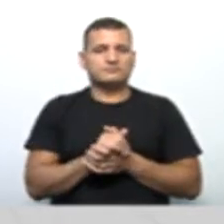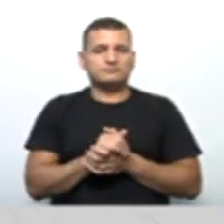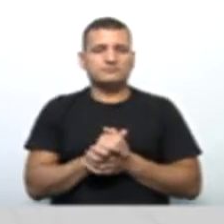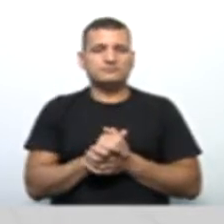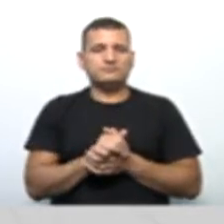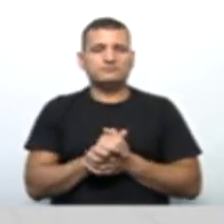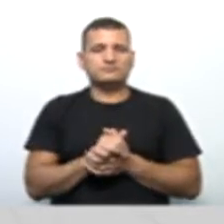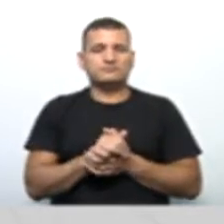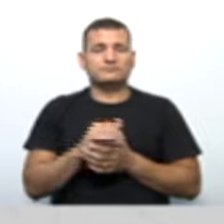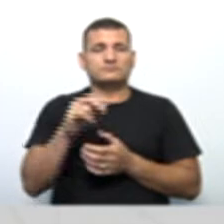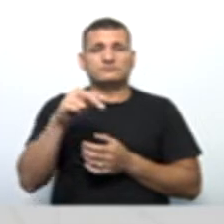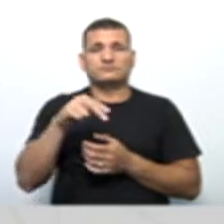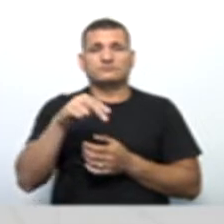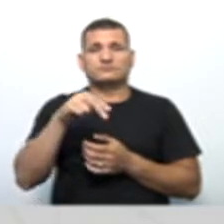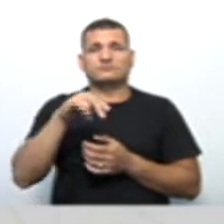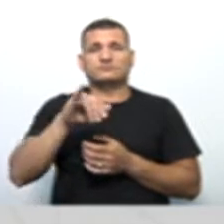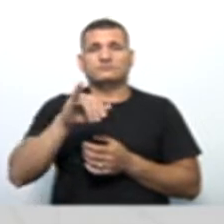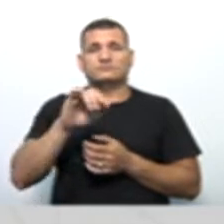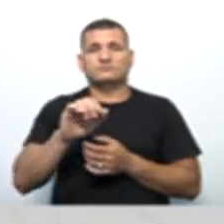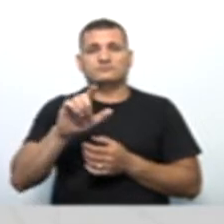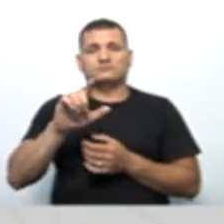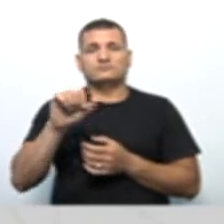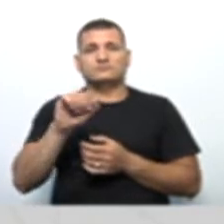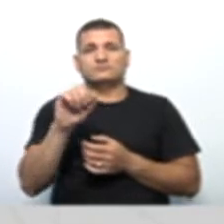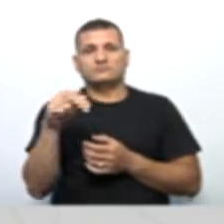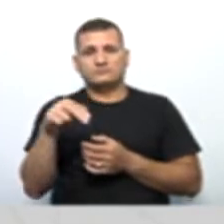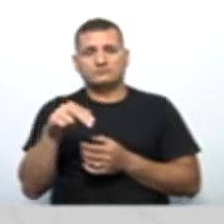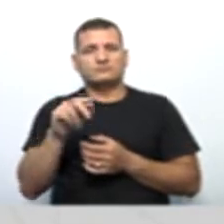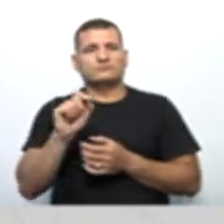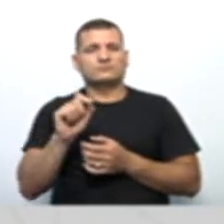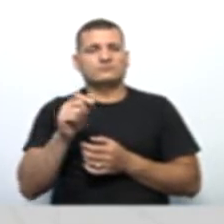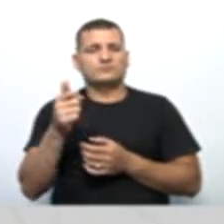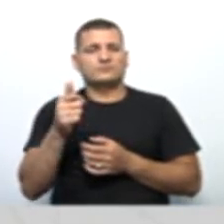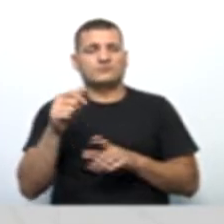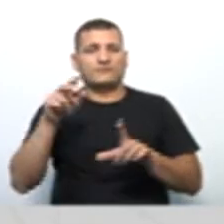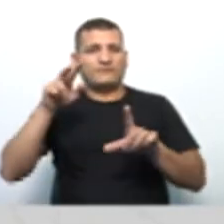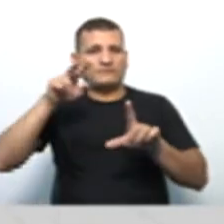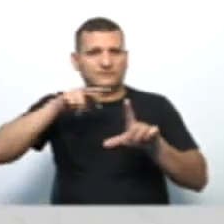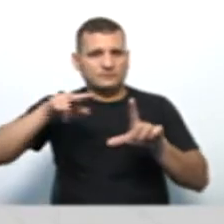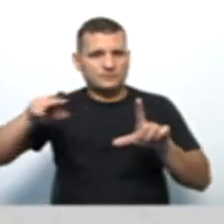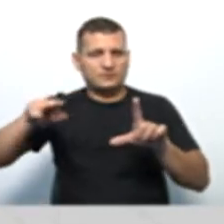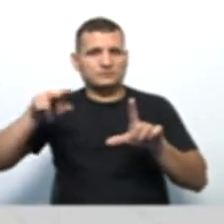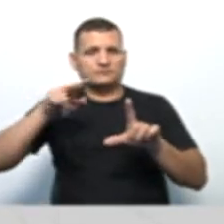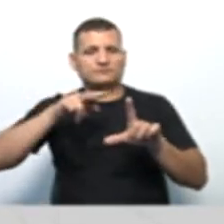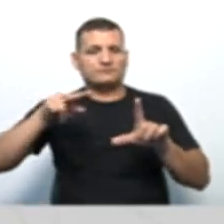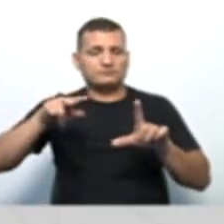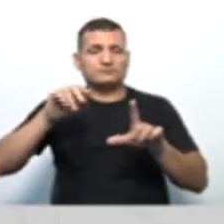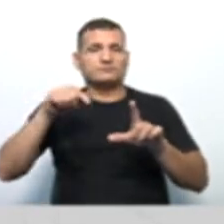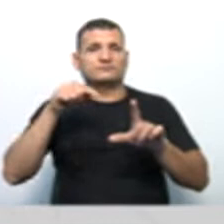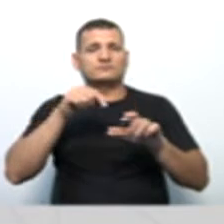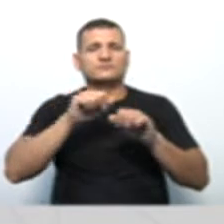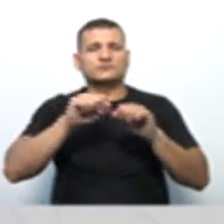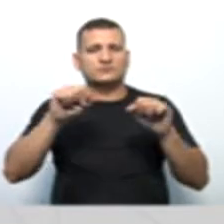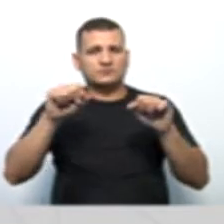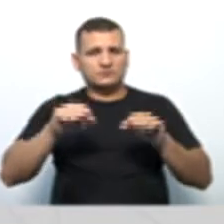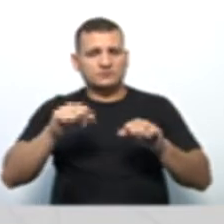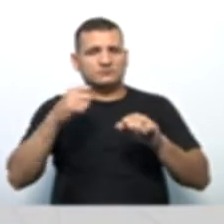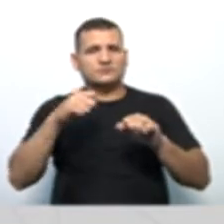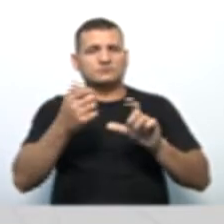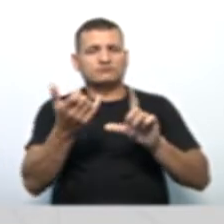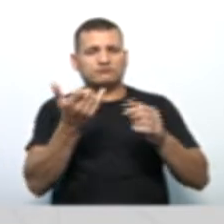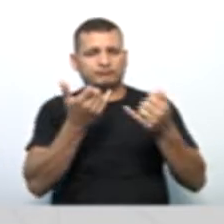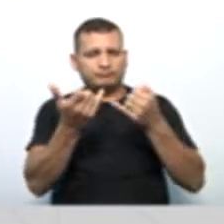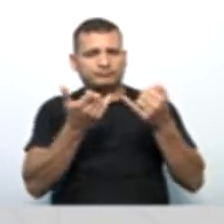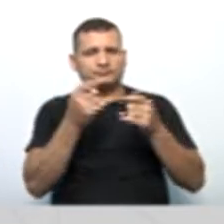dicas de new cinco que são elas primeiro visibilidade do estado do sistema então é responsabilidade do sistema e informar o que está acontecendo